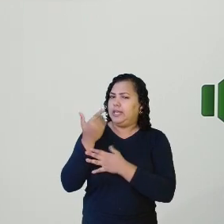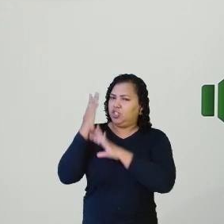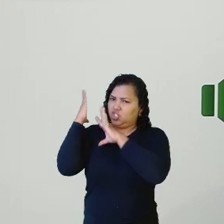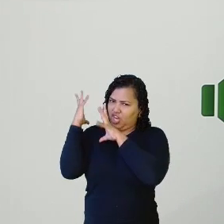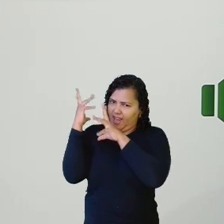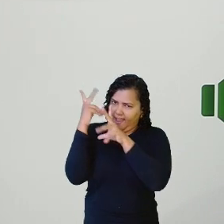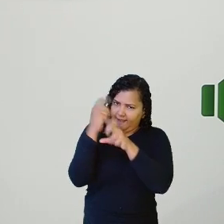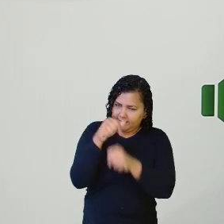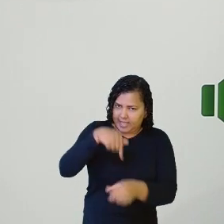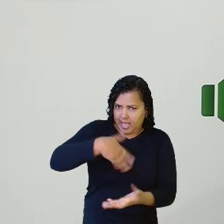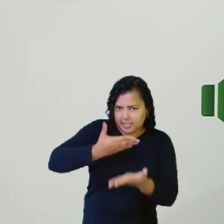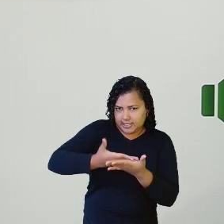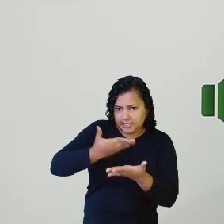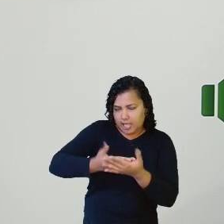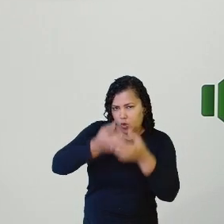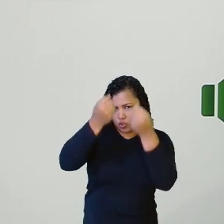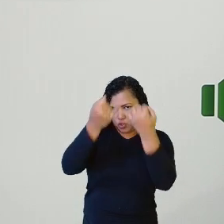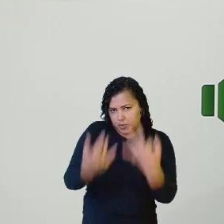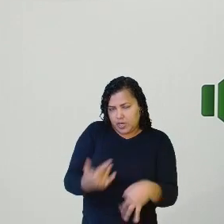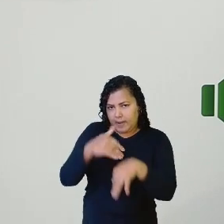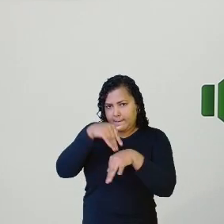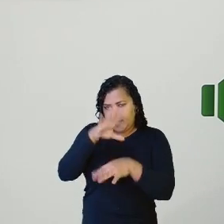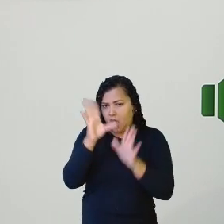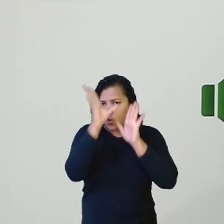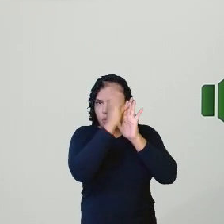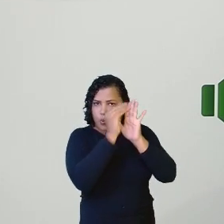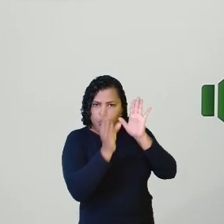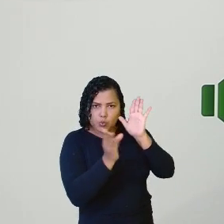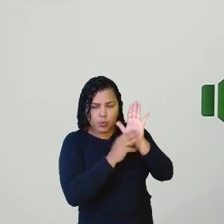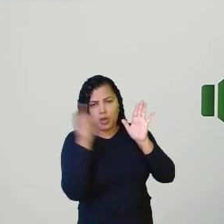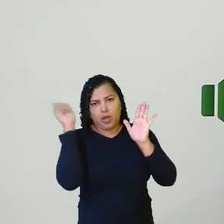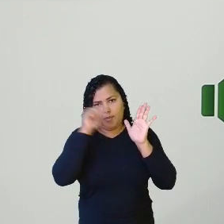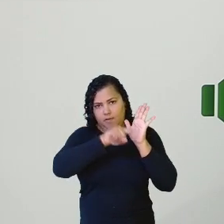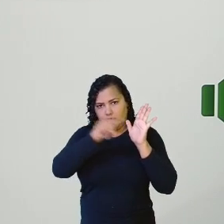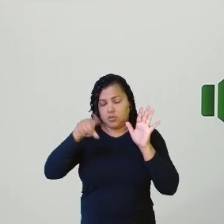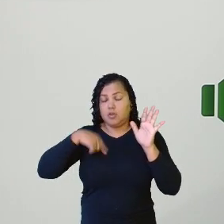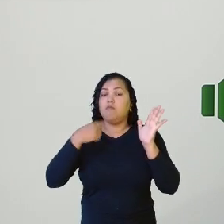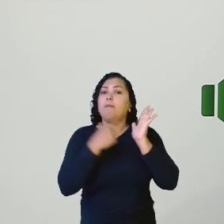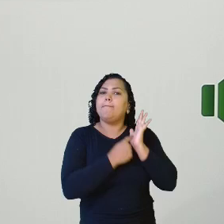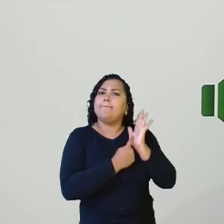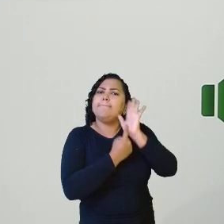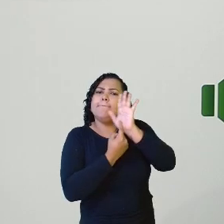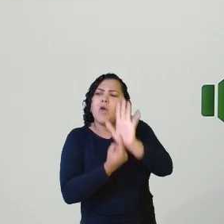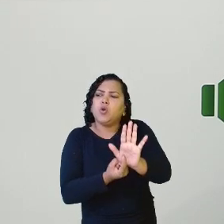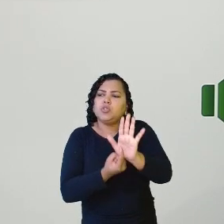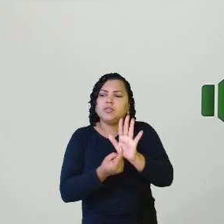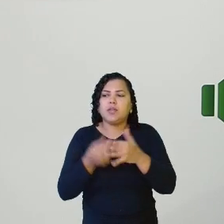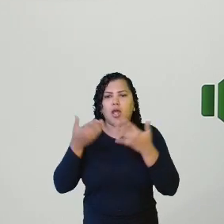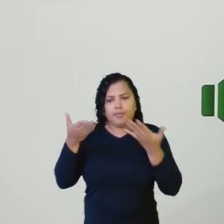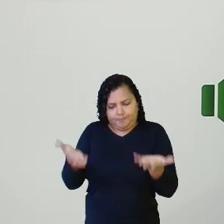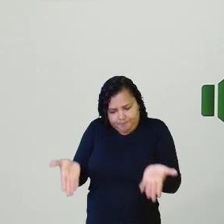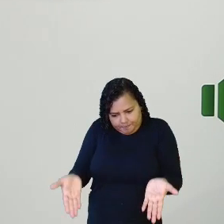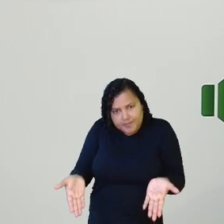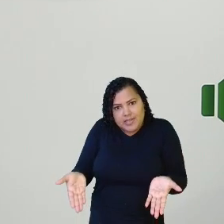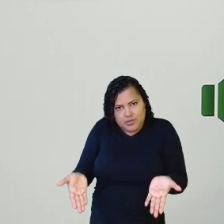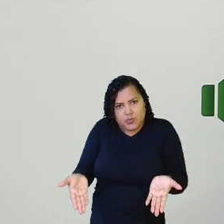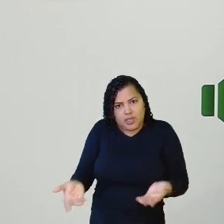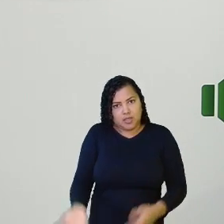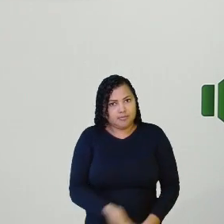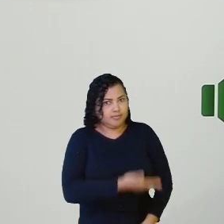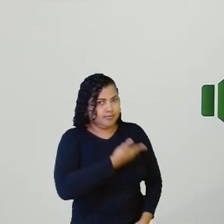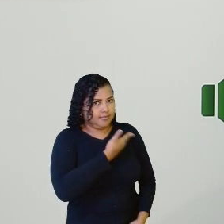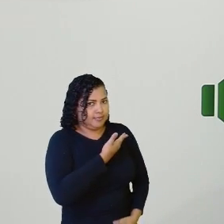revisar esta aula, de falar um pouquinho mais desse conteúdo, de relembrar, eu vou mostrar para vocês aqui um protótipo que eu trouxe